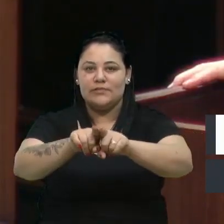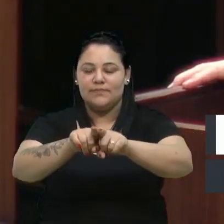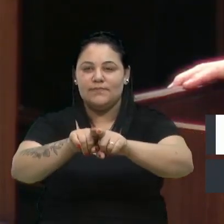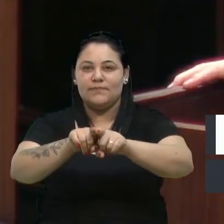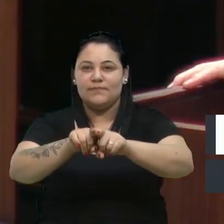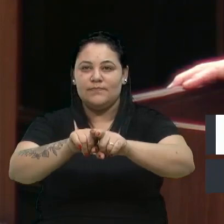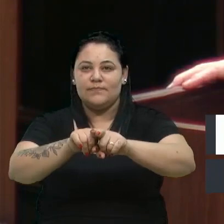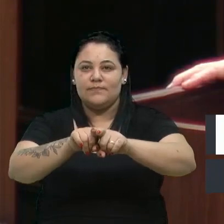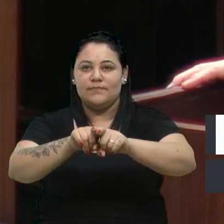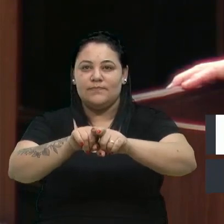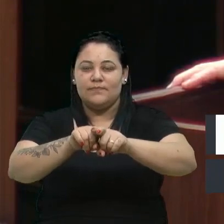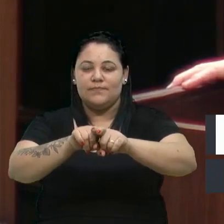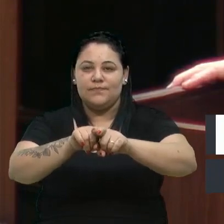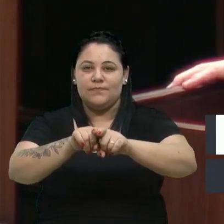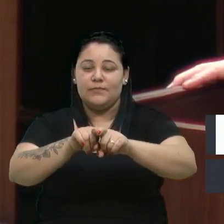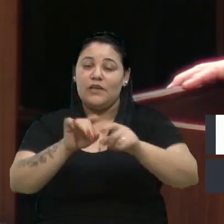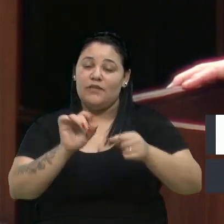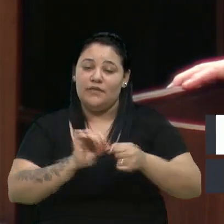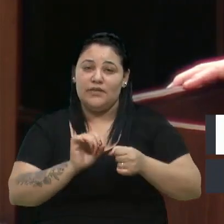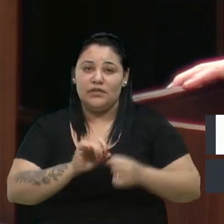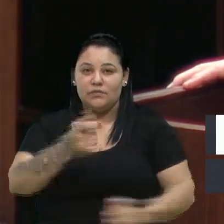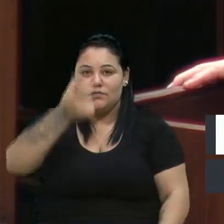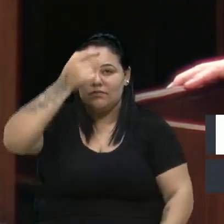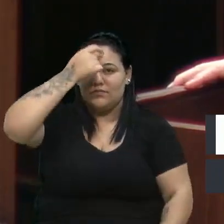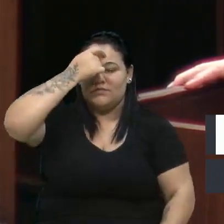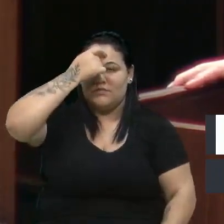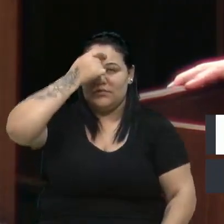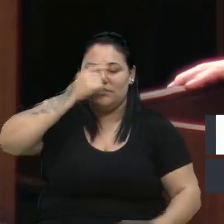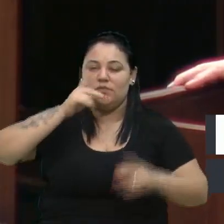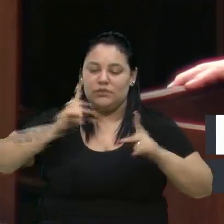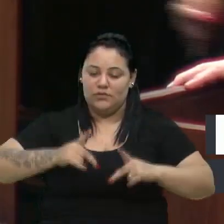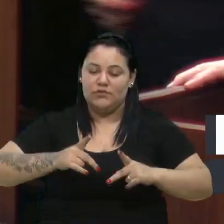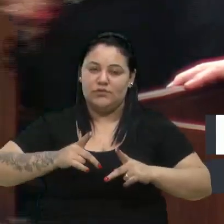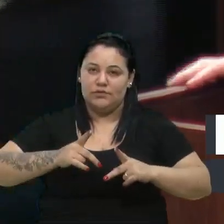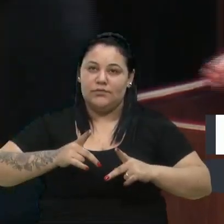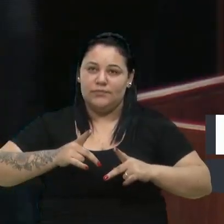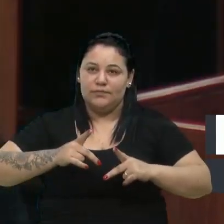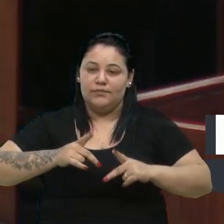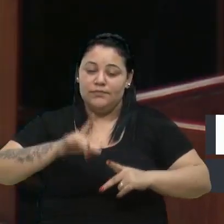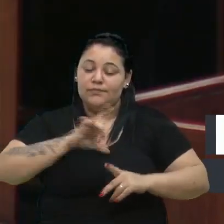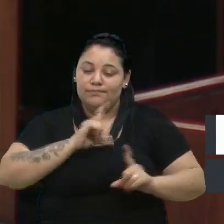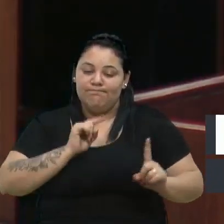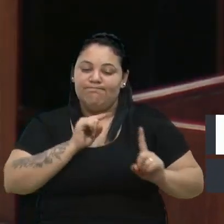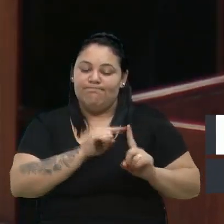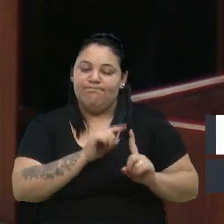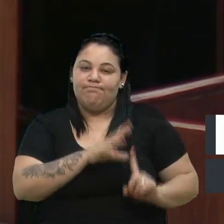fazer com que a conscientização seja o maior objetivo. Era